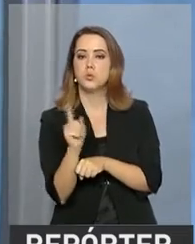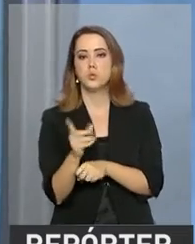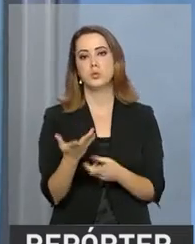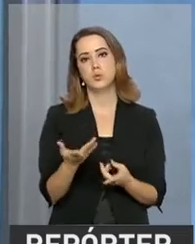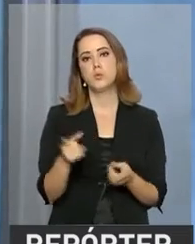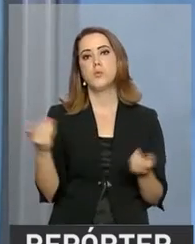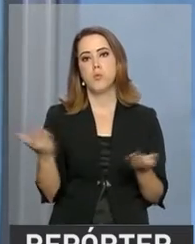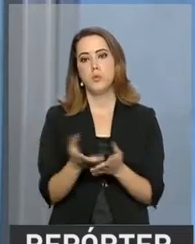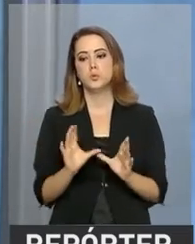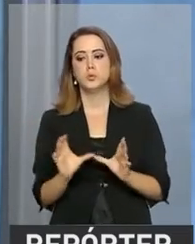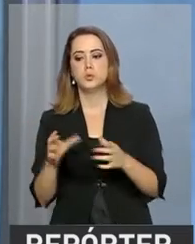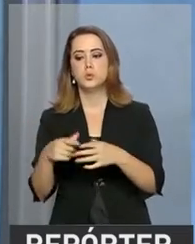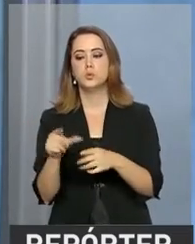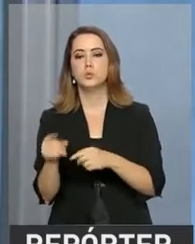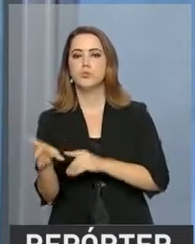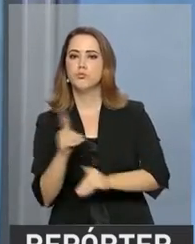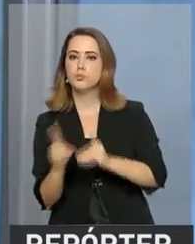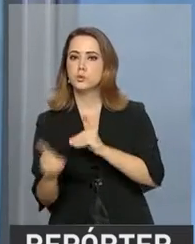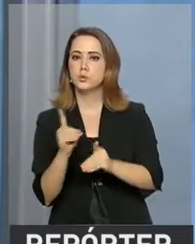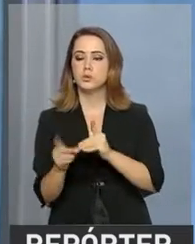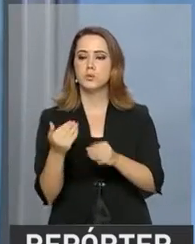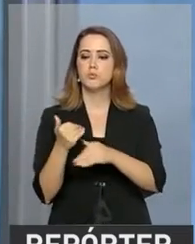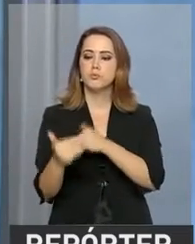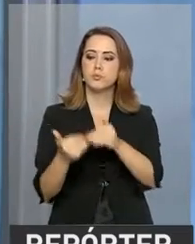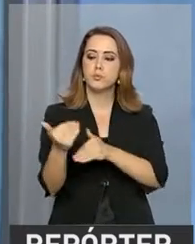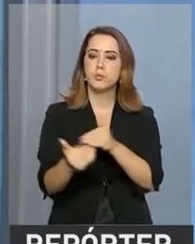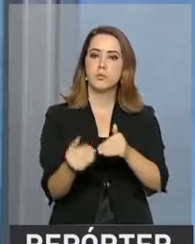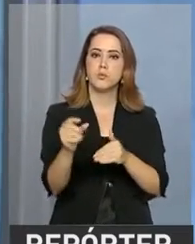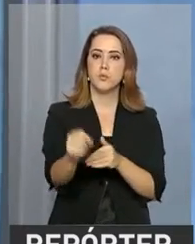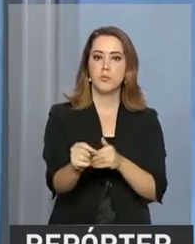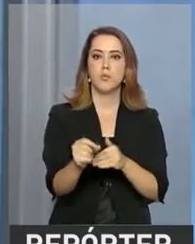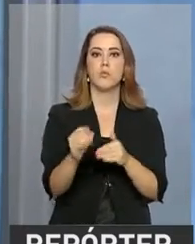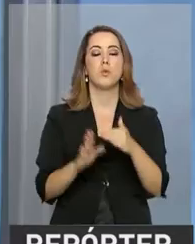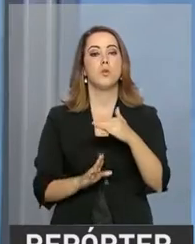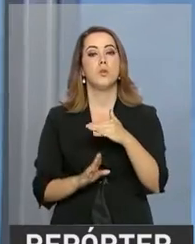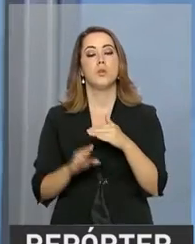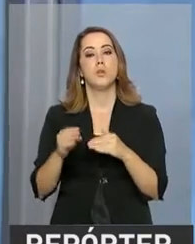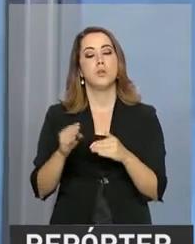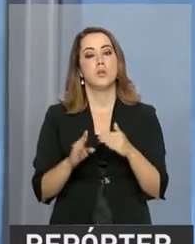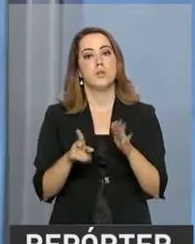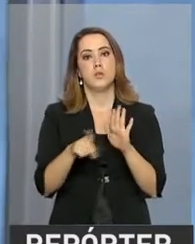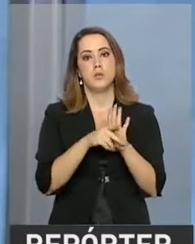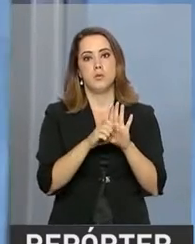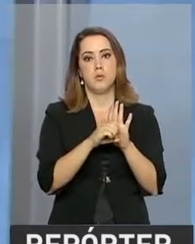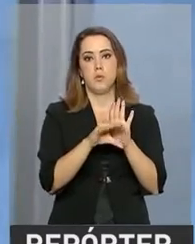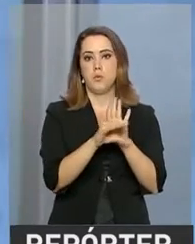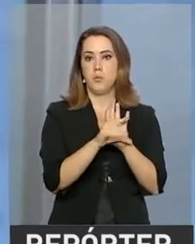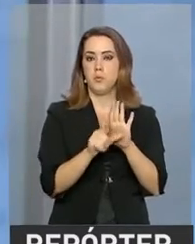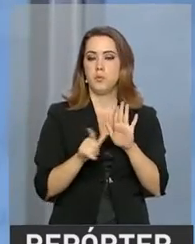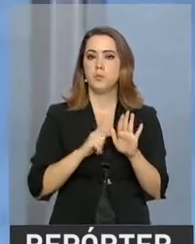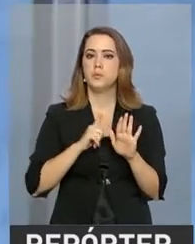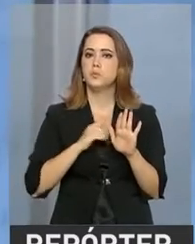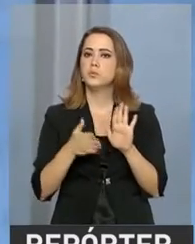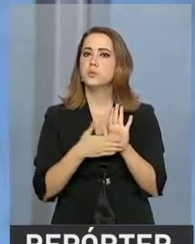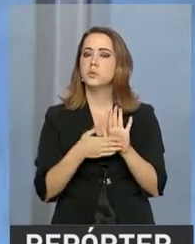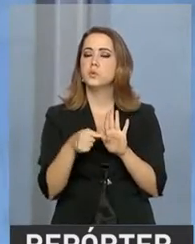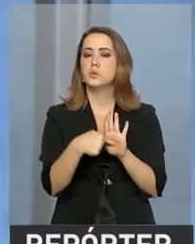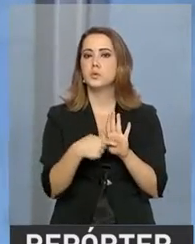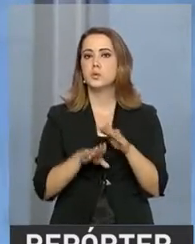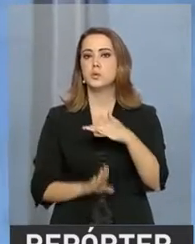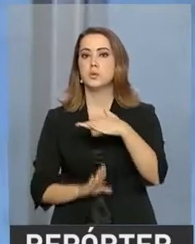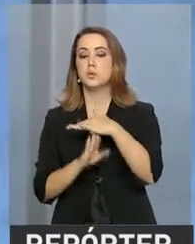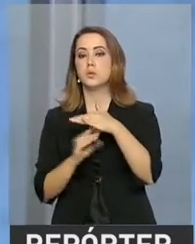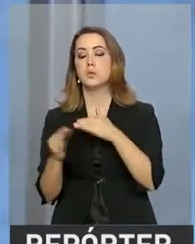uma comissão para que os debates tenham continuidade. A PEC propõe limitar o aumento dos gastos públicos de um ano